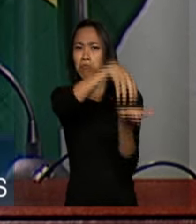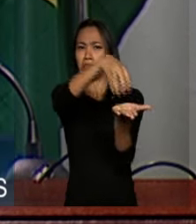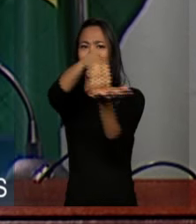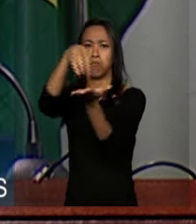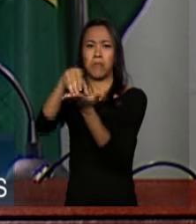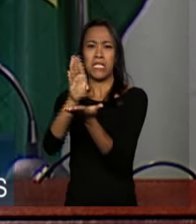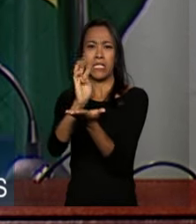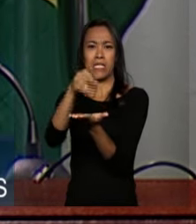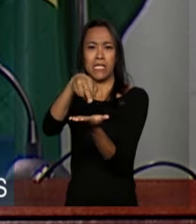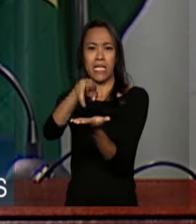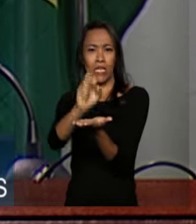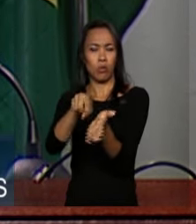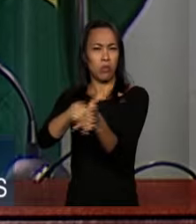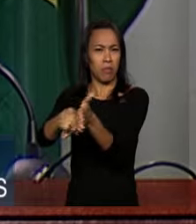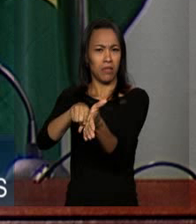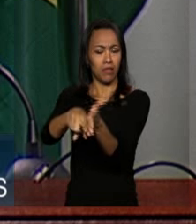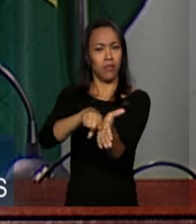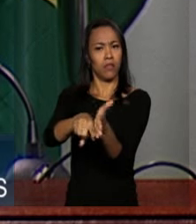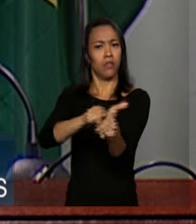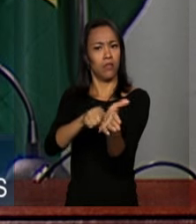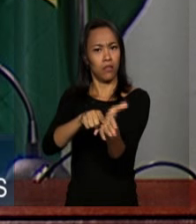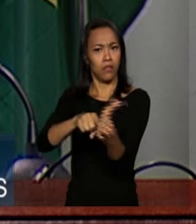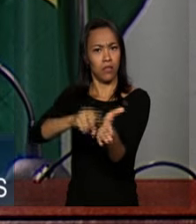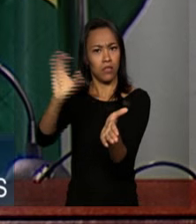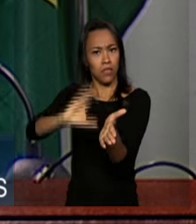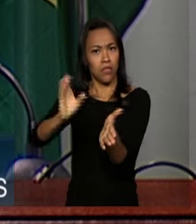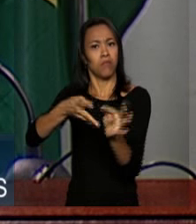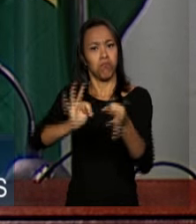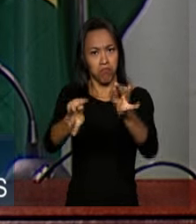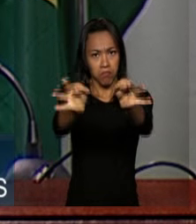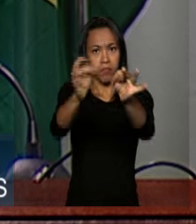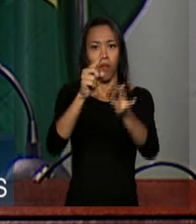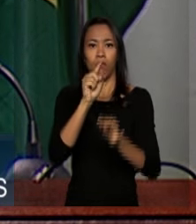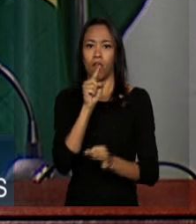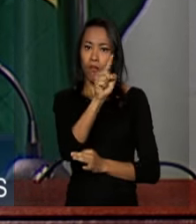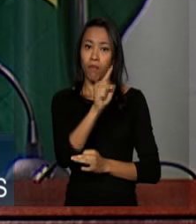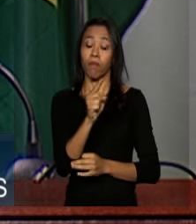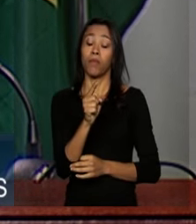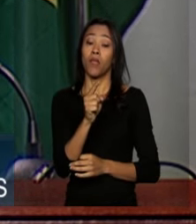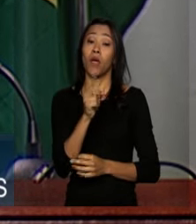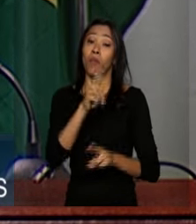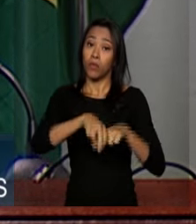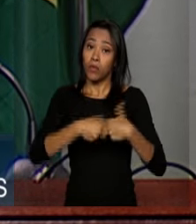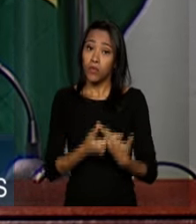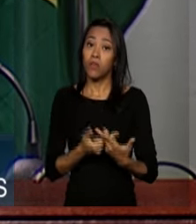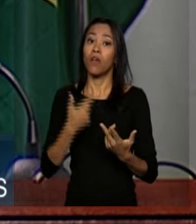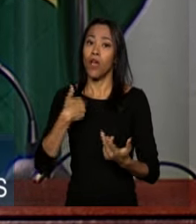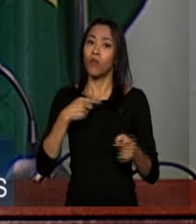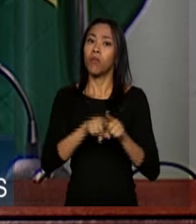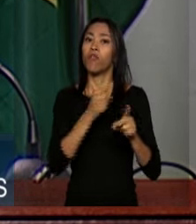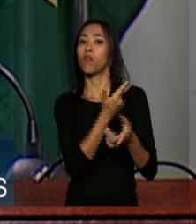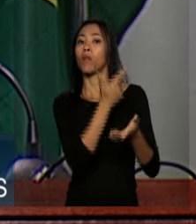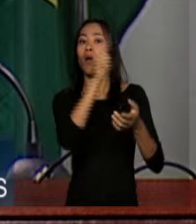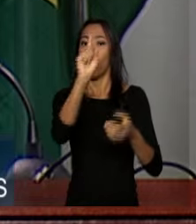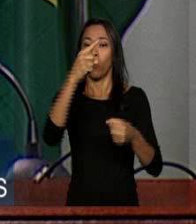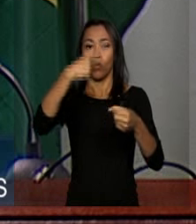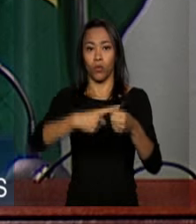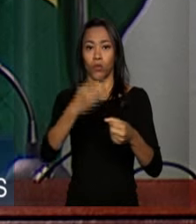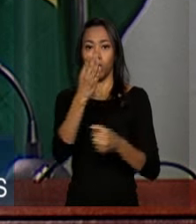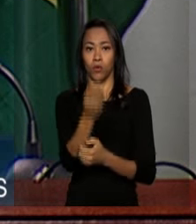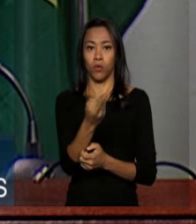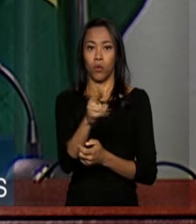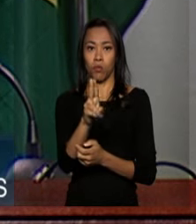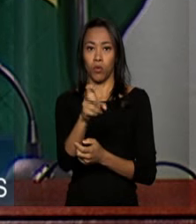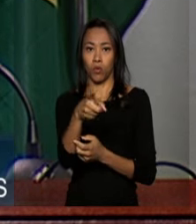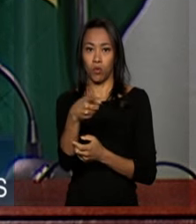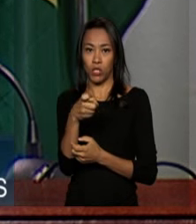excelência científica e tecnológica. Pelas mesmas razões, estive em Bruxelas,